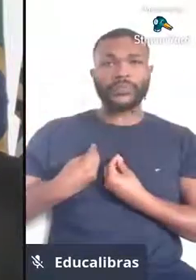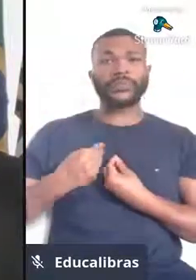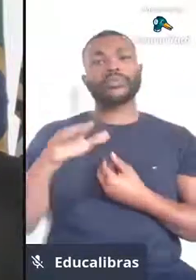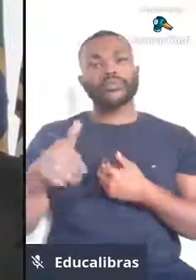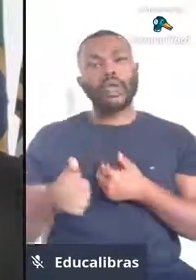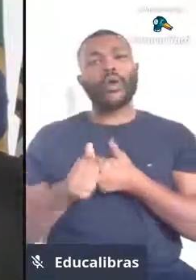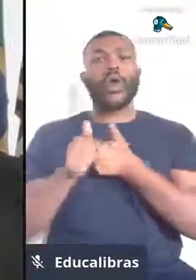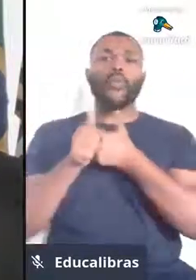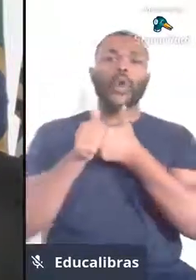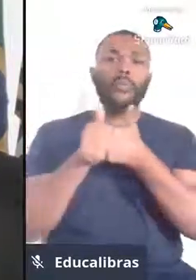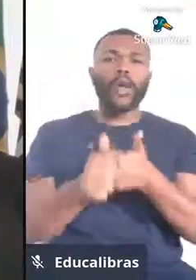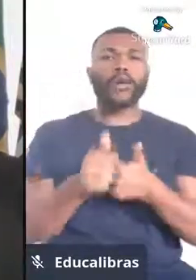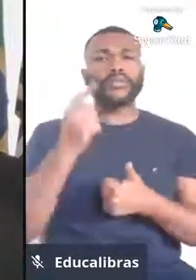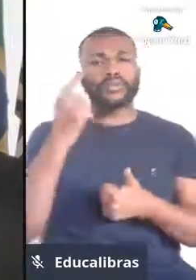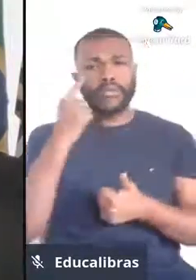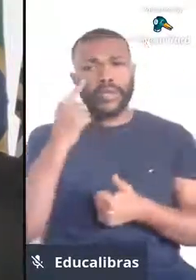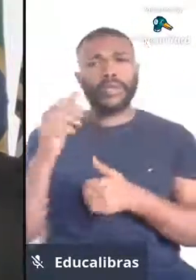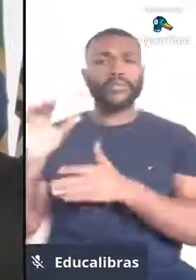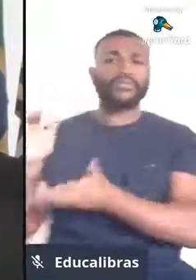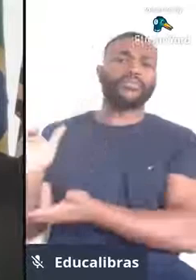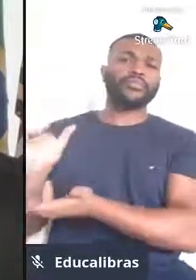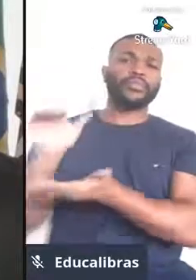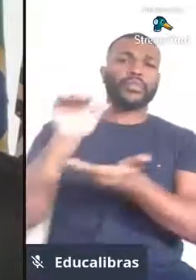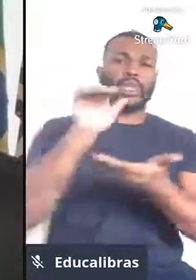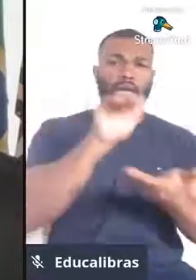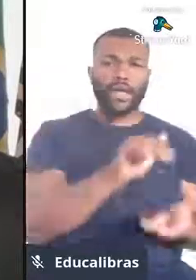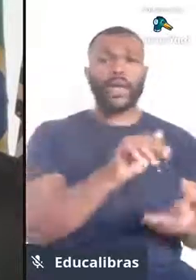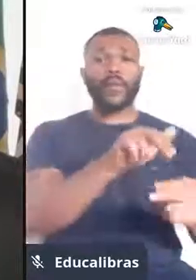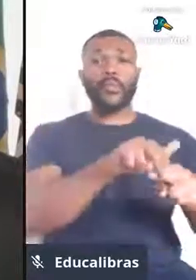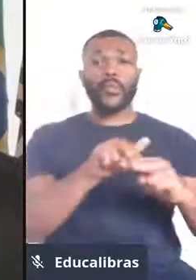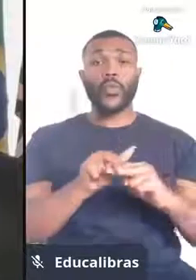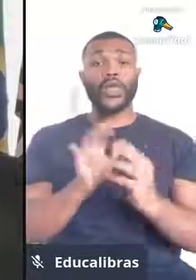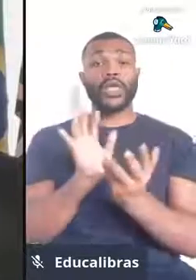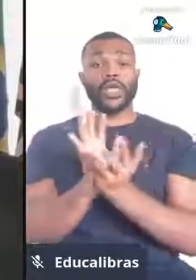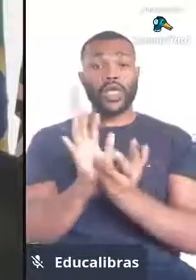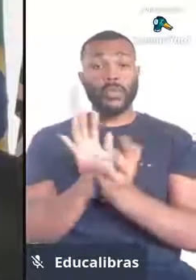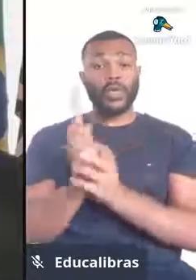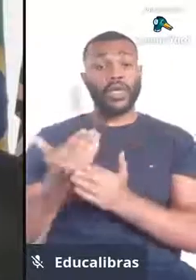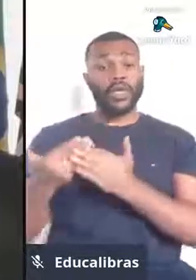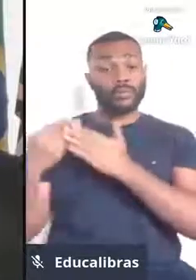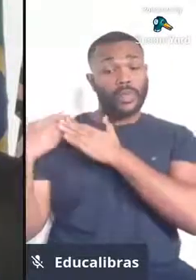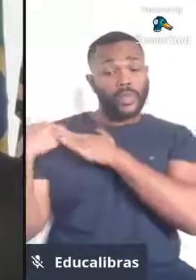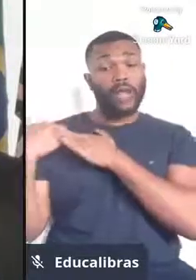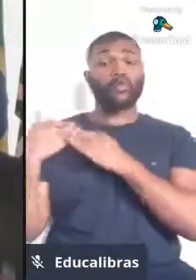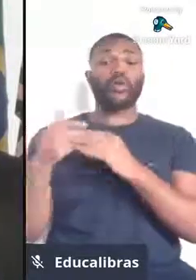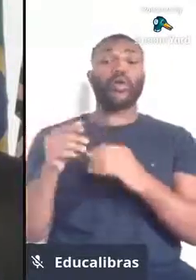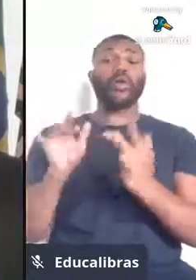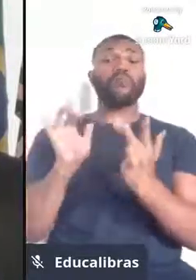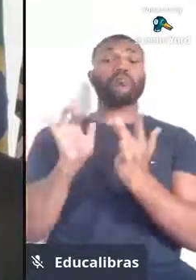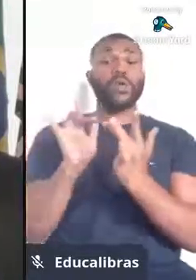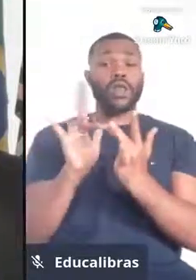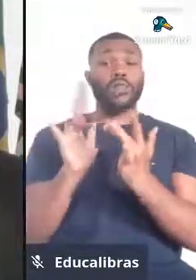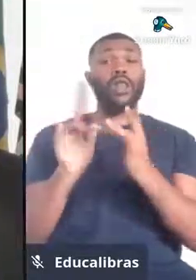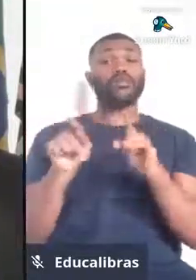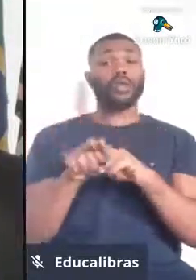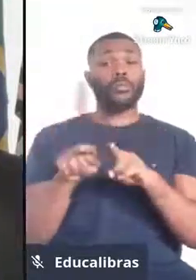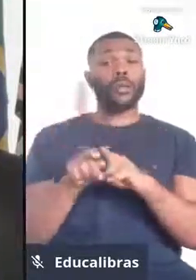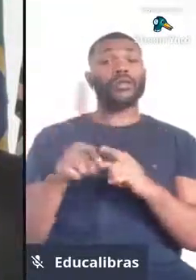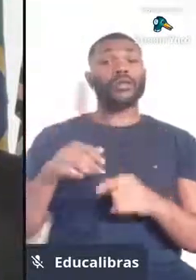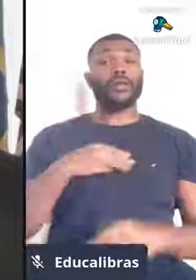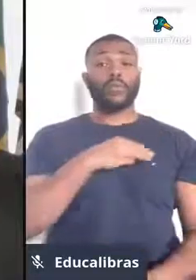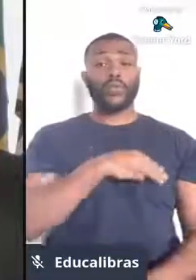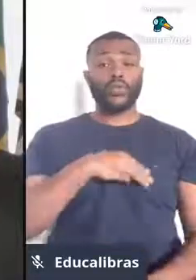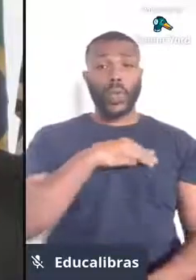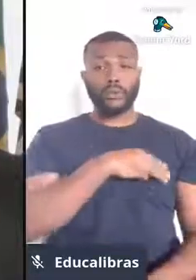desembaraço, entrega é feito pela equipe de bilateral e a equipe de missões, por exemplo, para que essas máscaras cheguem à Secretaria Municipal